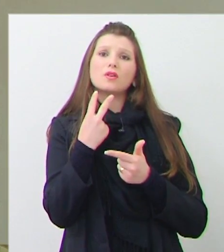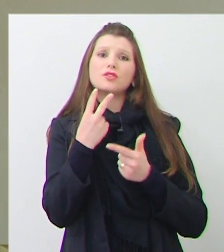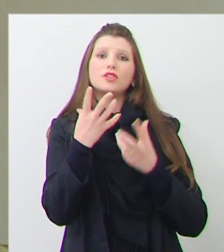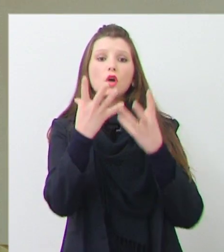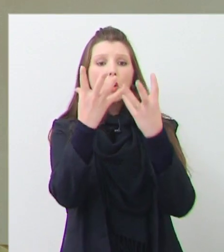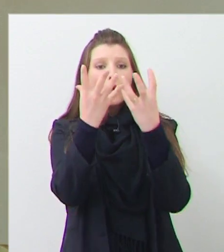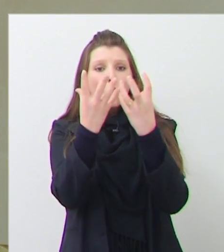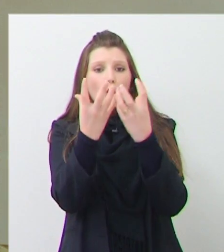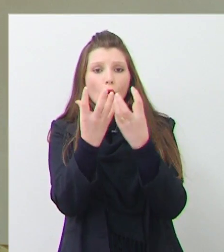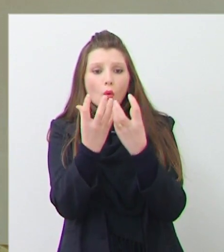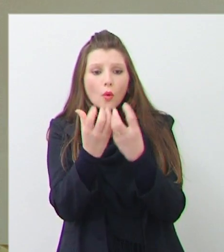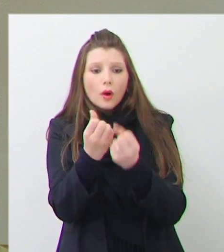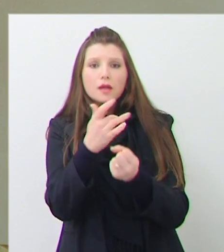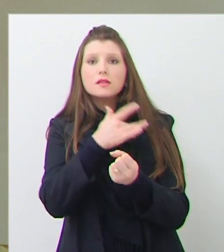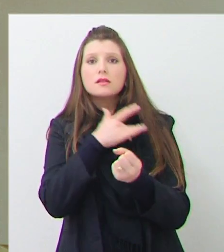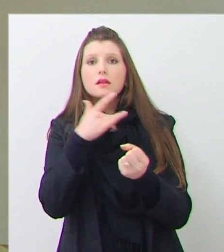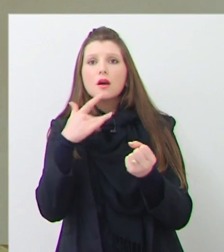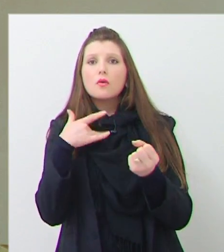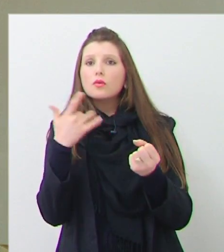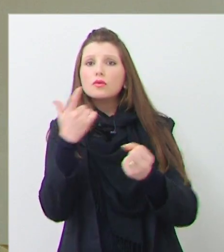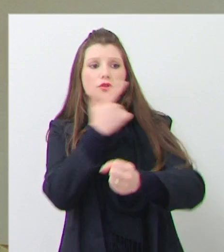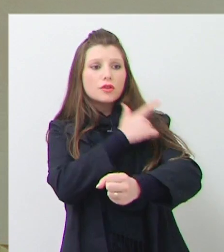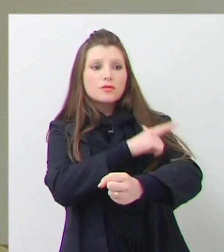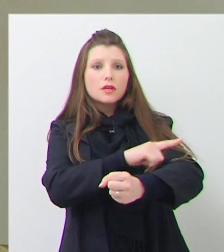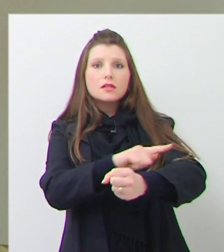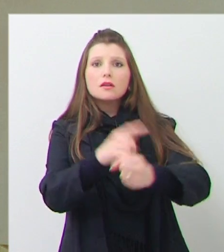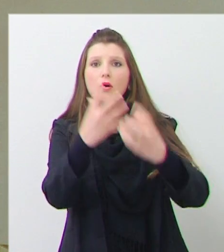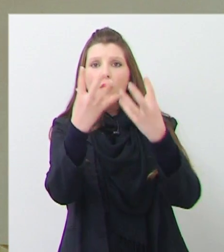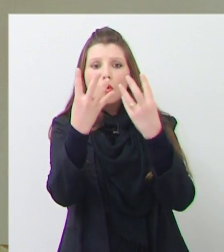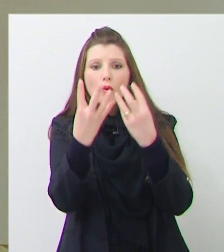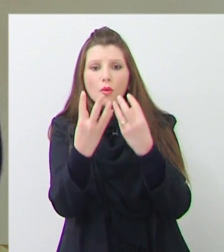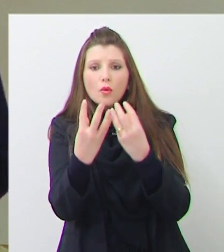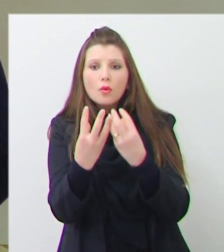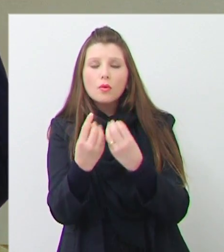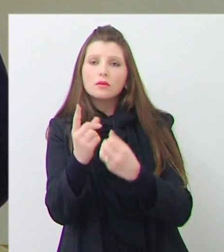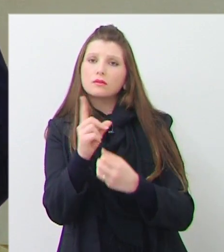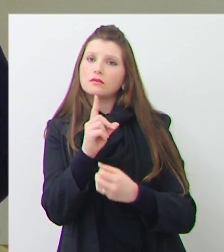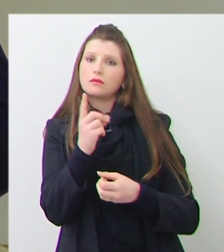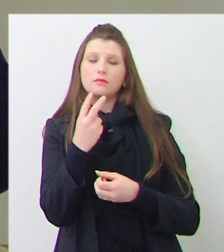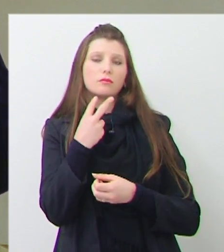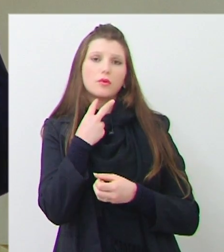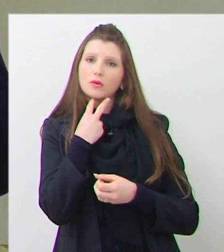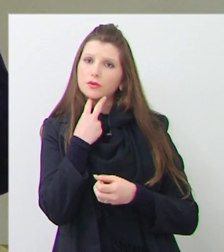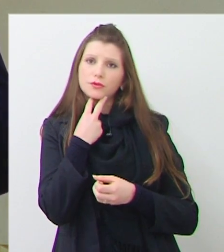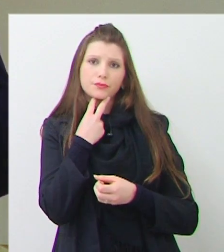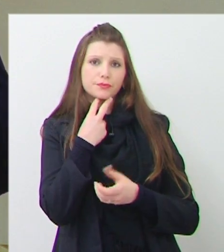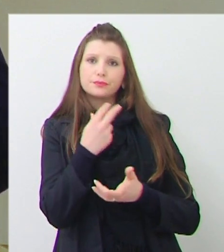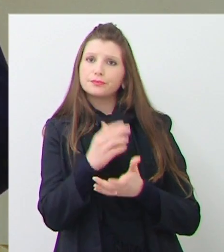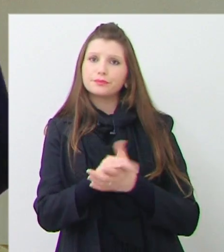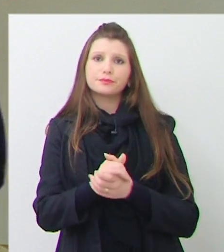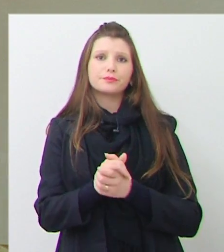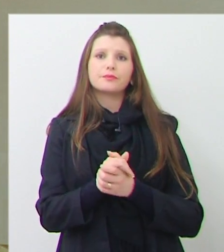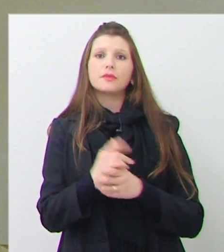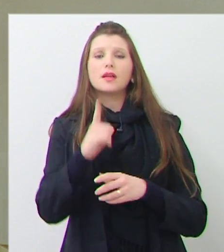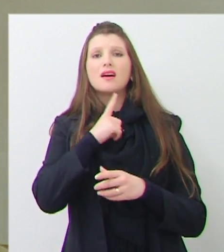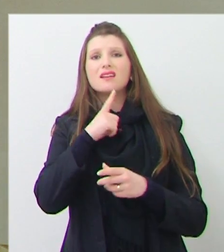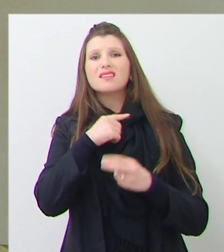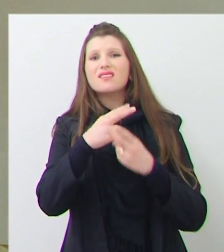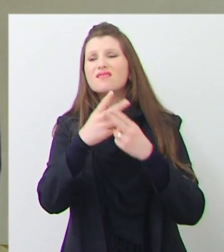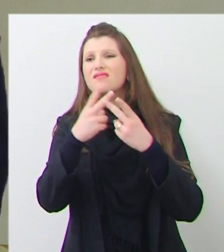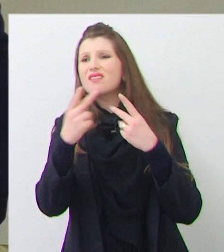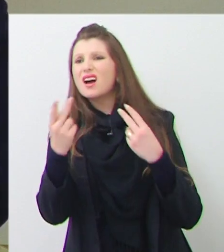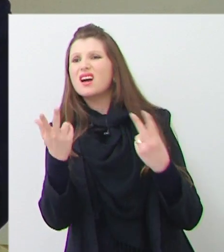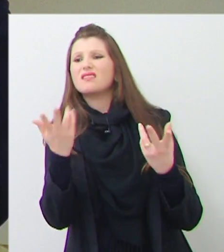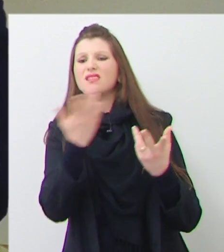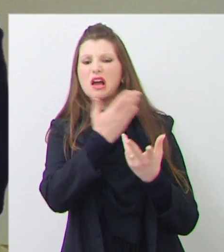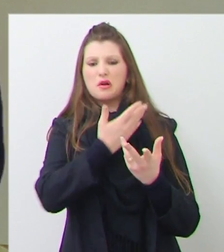a máquina na saúde pública e na educação. Eu acho que isso é uma situação que nós não podemos de jeito nenhum. Tem outras situações que o governo do